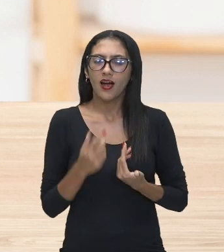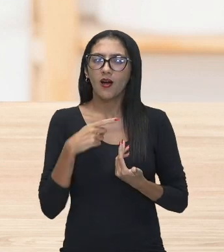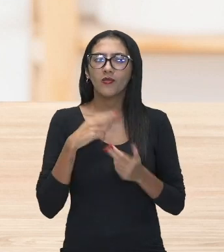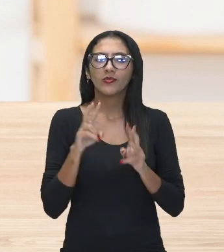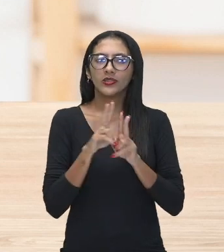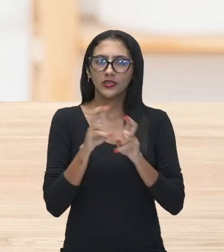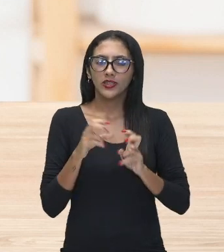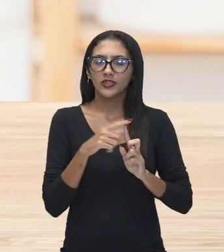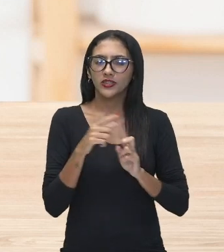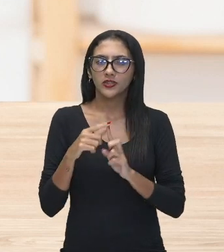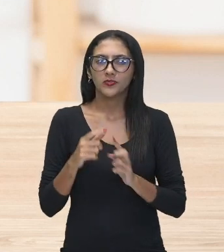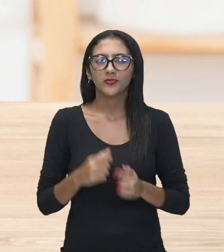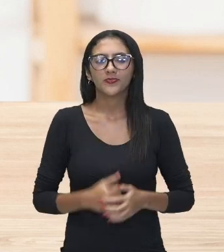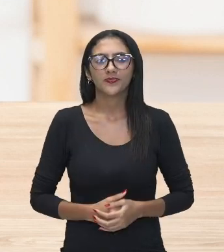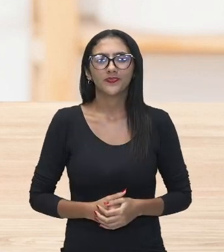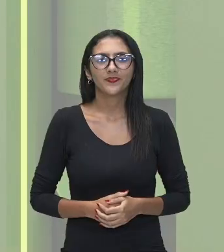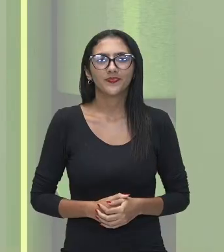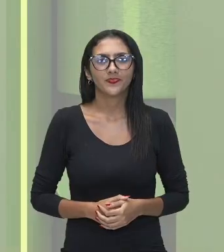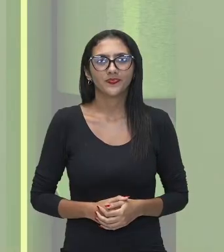os terpenos.